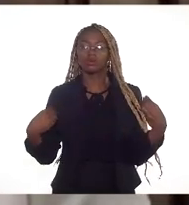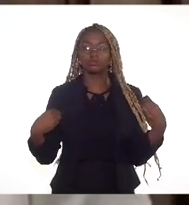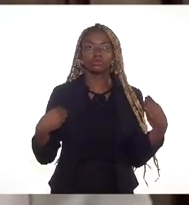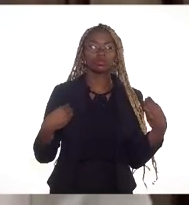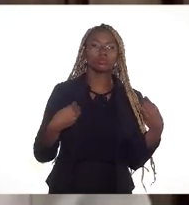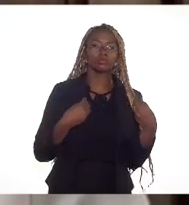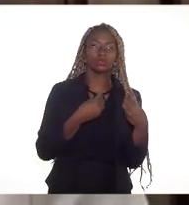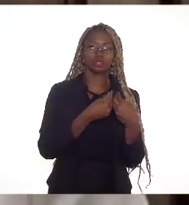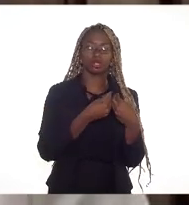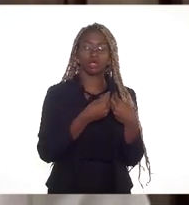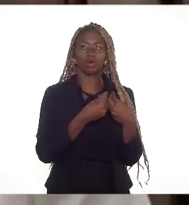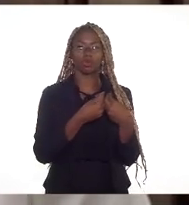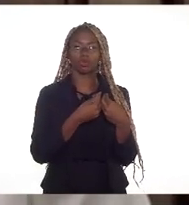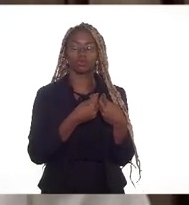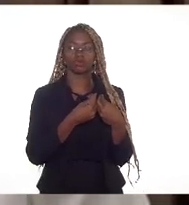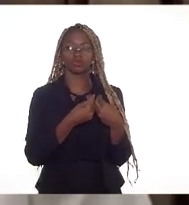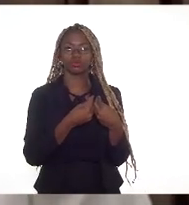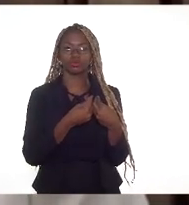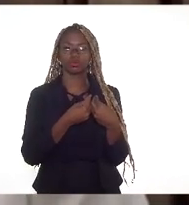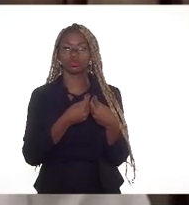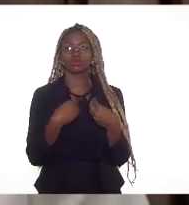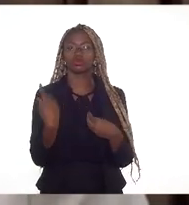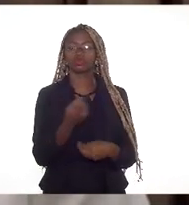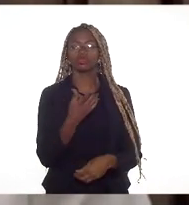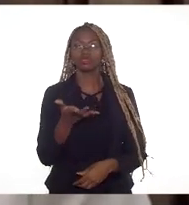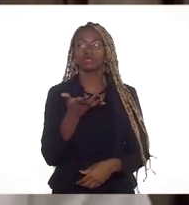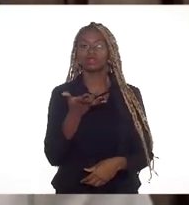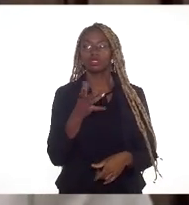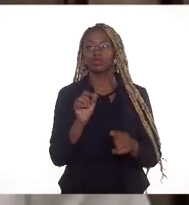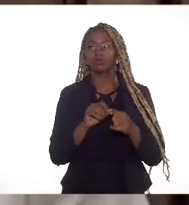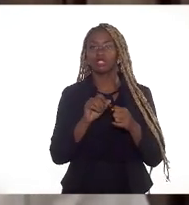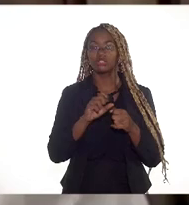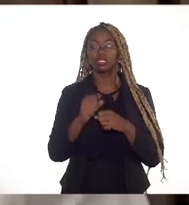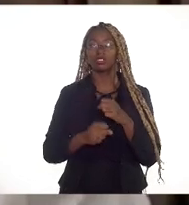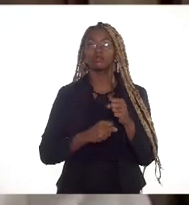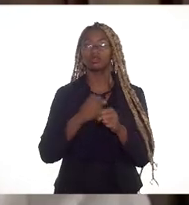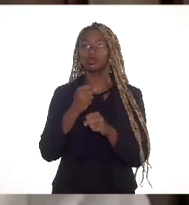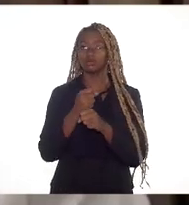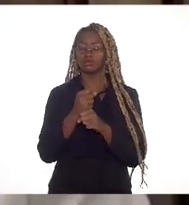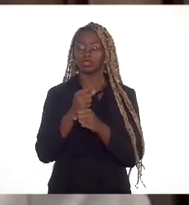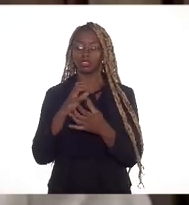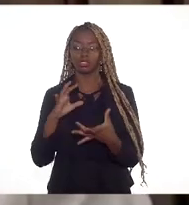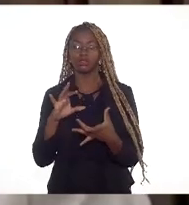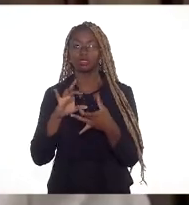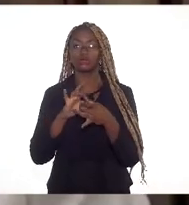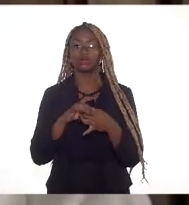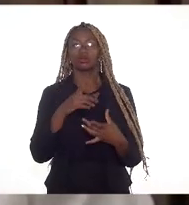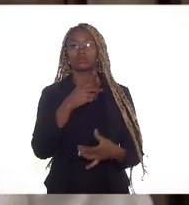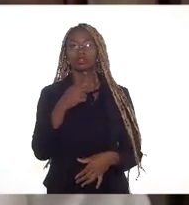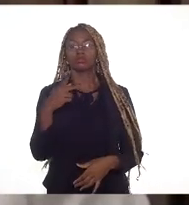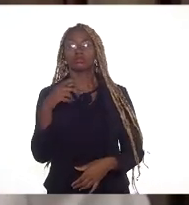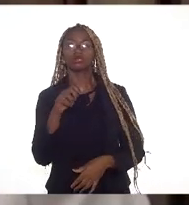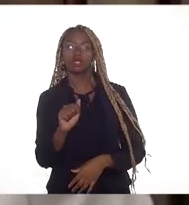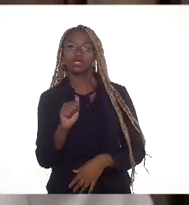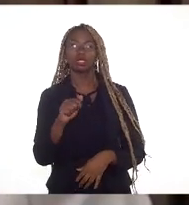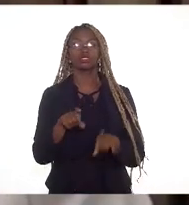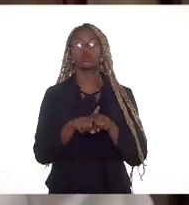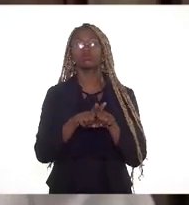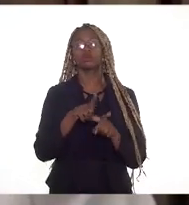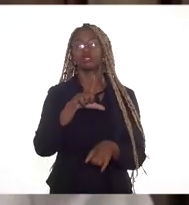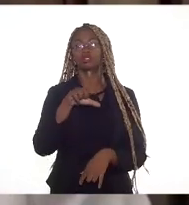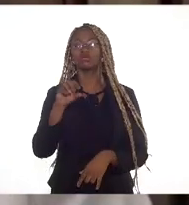a aproximação do que a gente pretende fazer para o ano que vem, alinhado com o PPA, com a LOA, e